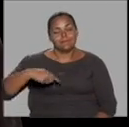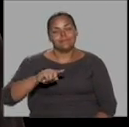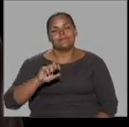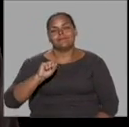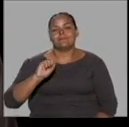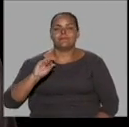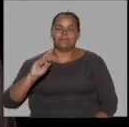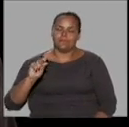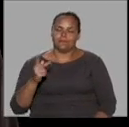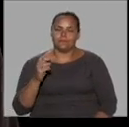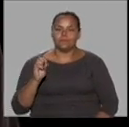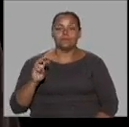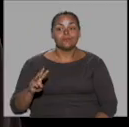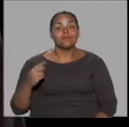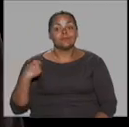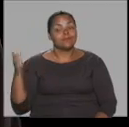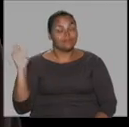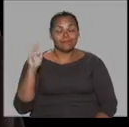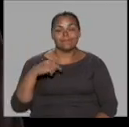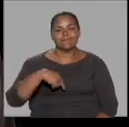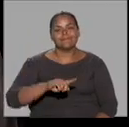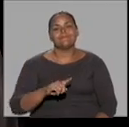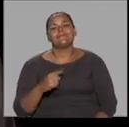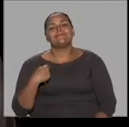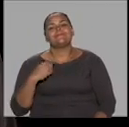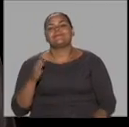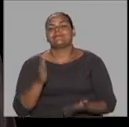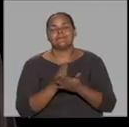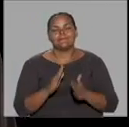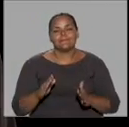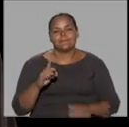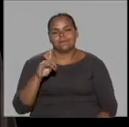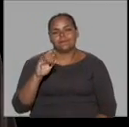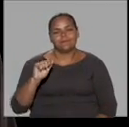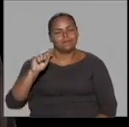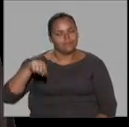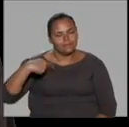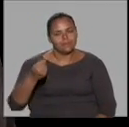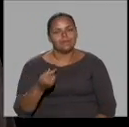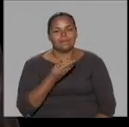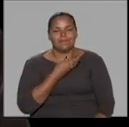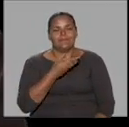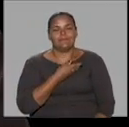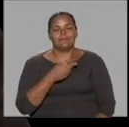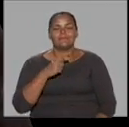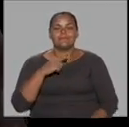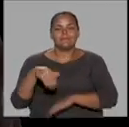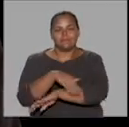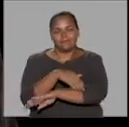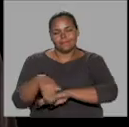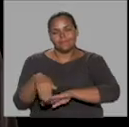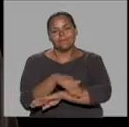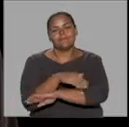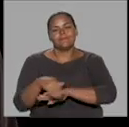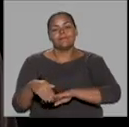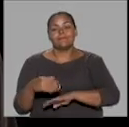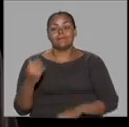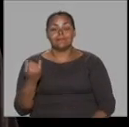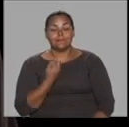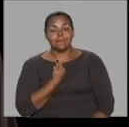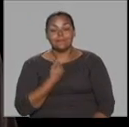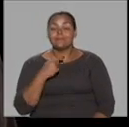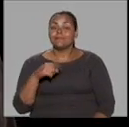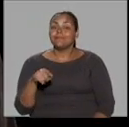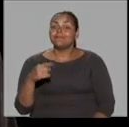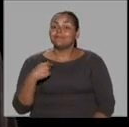lá e tal. E fomos. E aí, beleza, passou o show. No dia seguinte, os amigos estavam na rua. E aí um deles virou pra